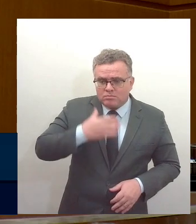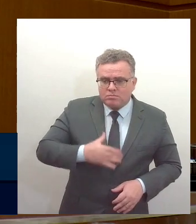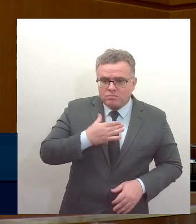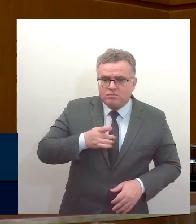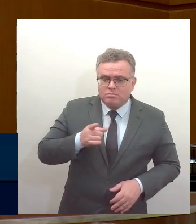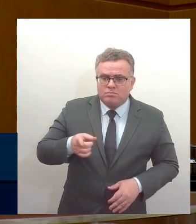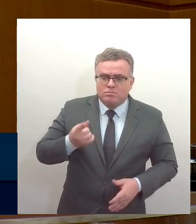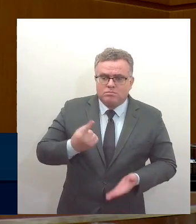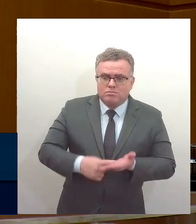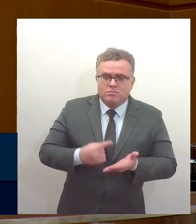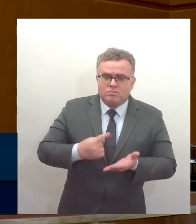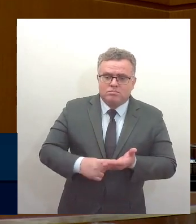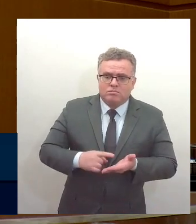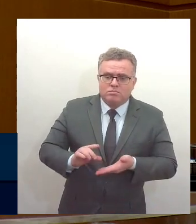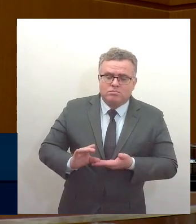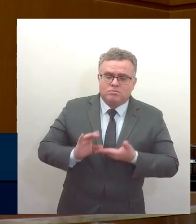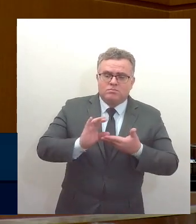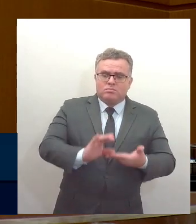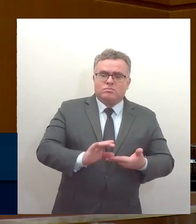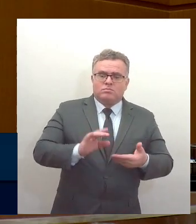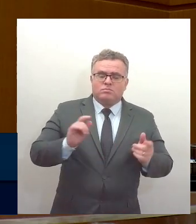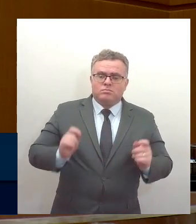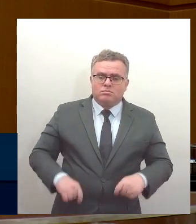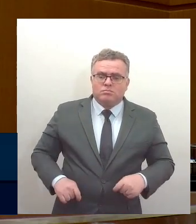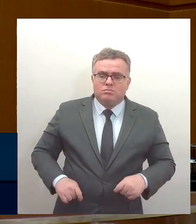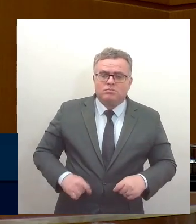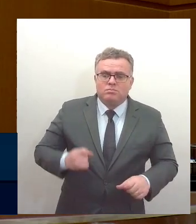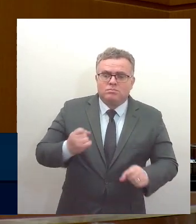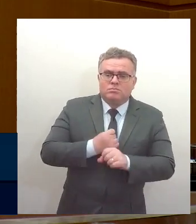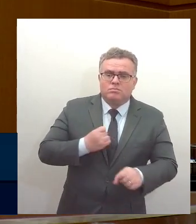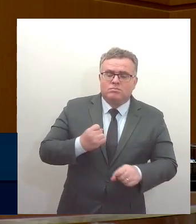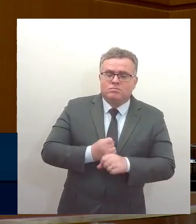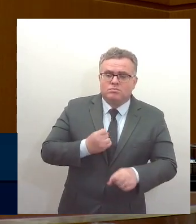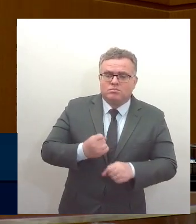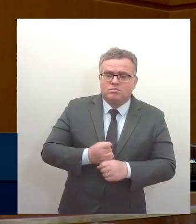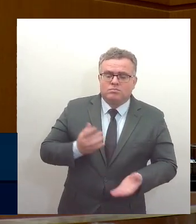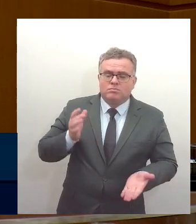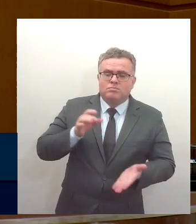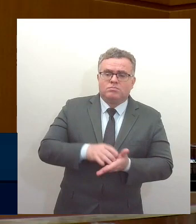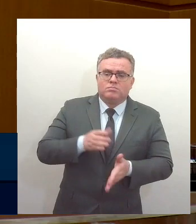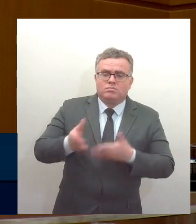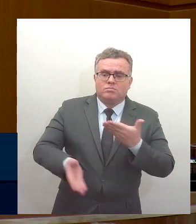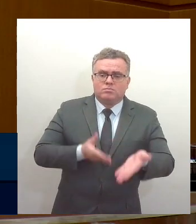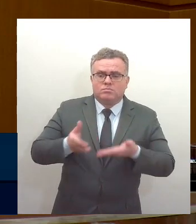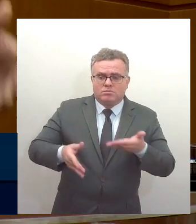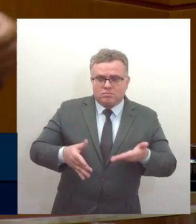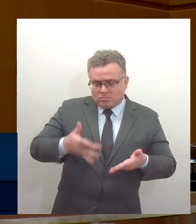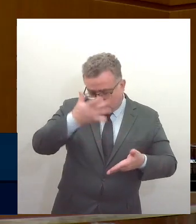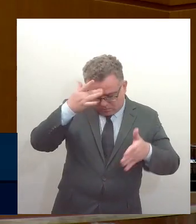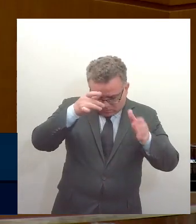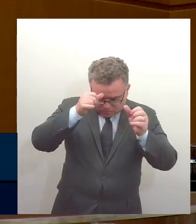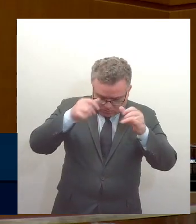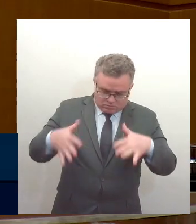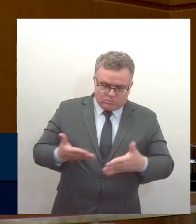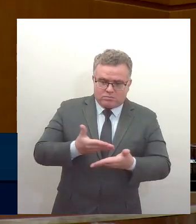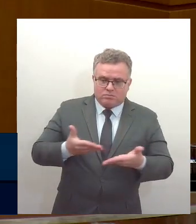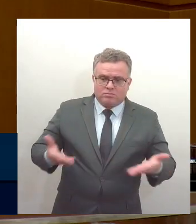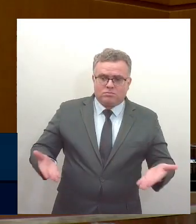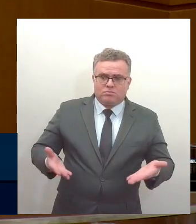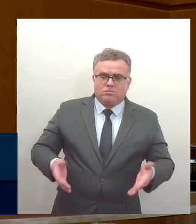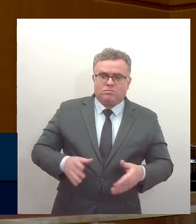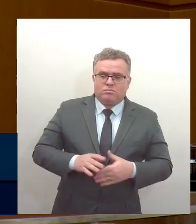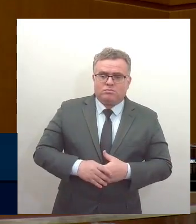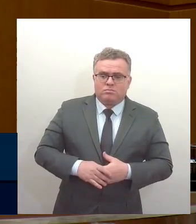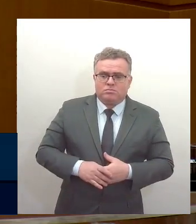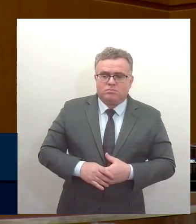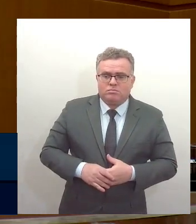vamos construir o maior centro de tratamento para pessoas do espectro autista do Brasil. Constrói. Se cada um de